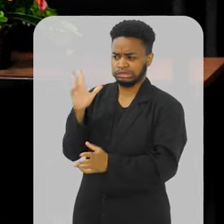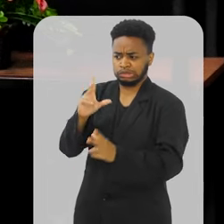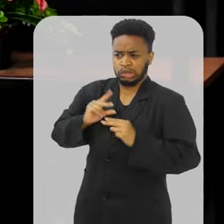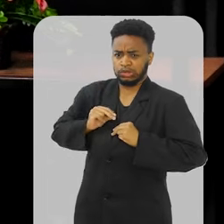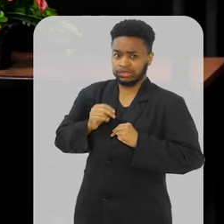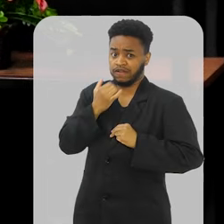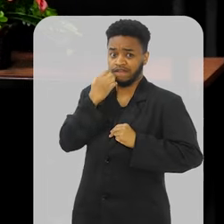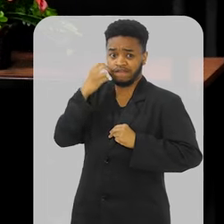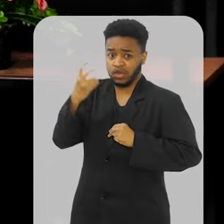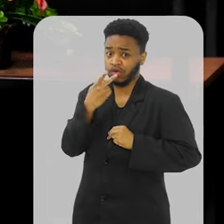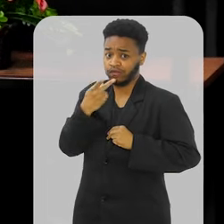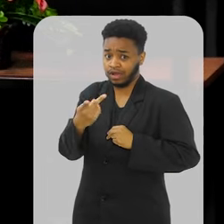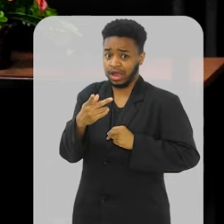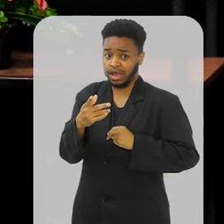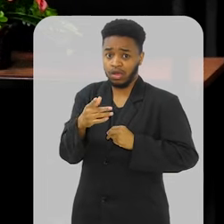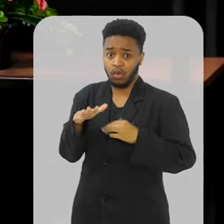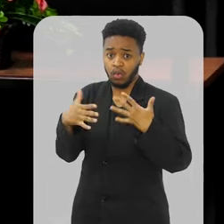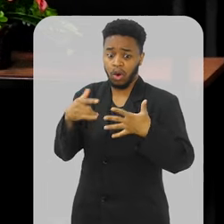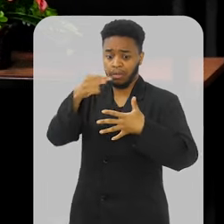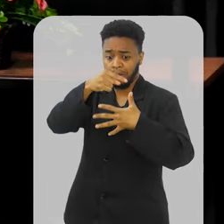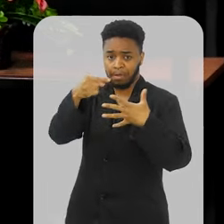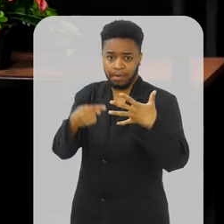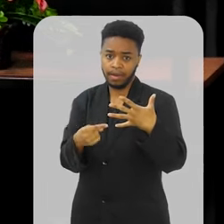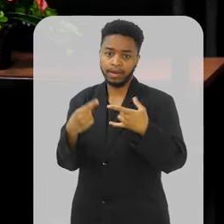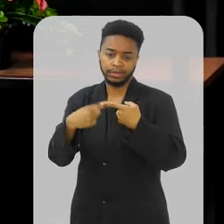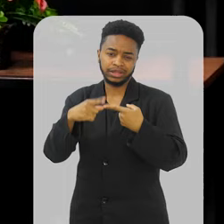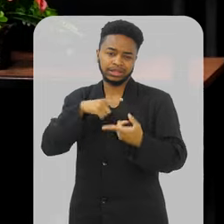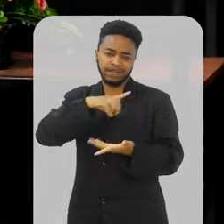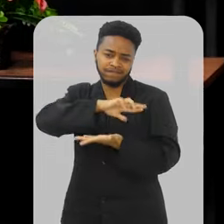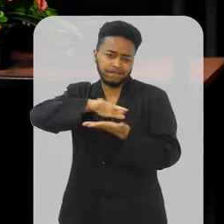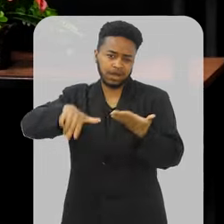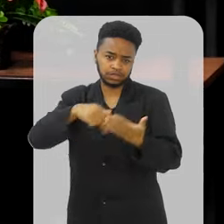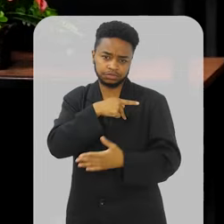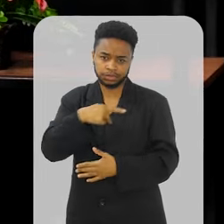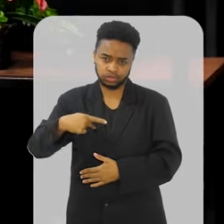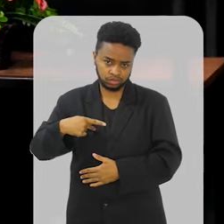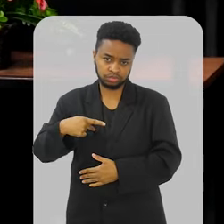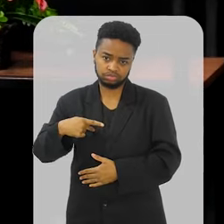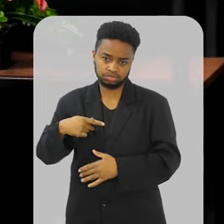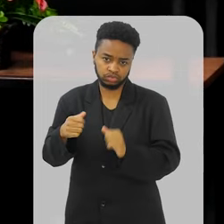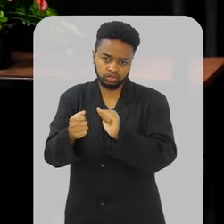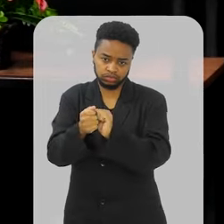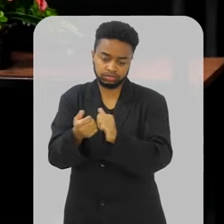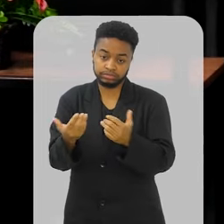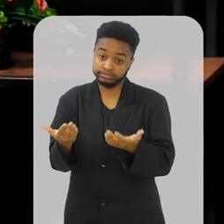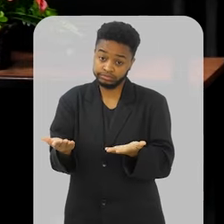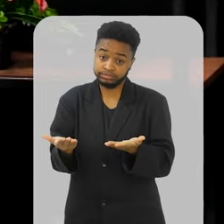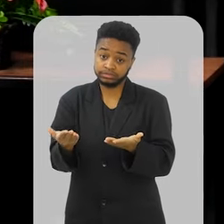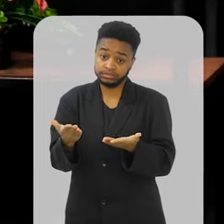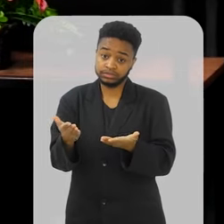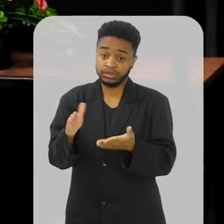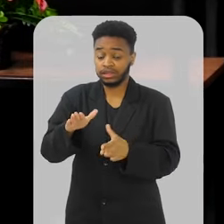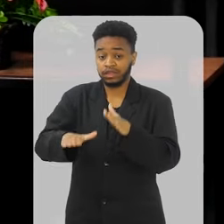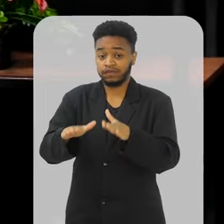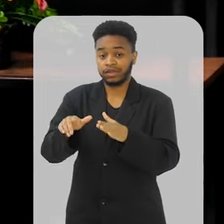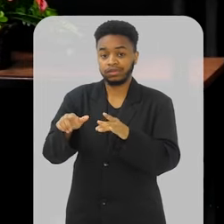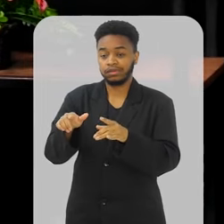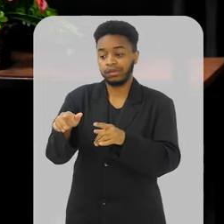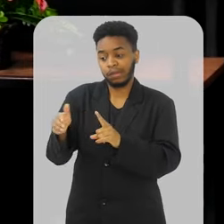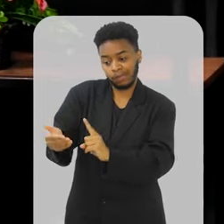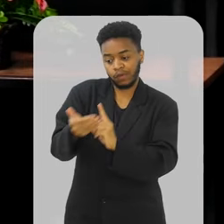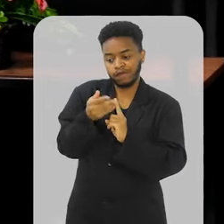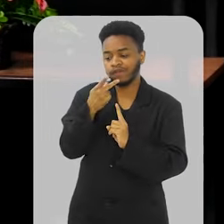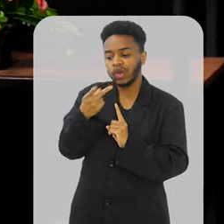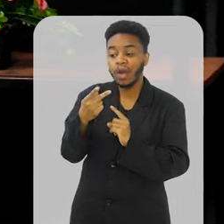tá com vergonha de dizer a classificação do padre porque eram muitos pastores que estavam ali na minha frente esse Majó iad me